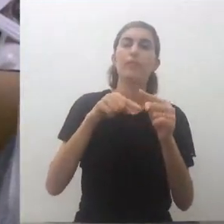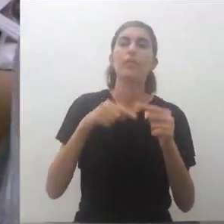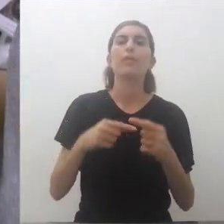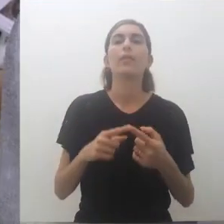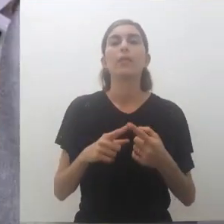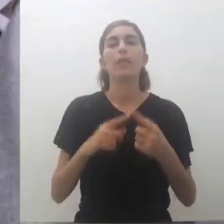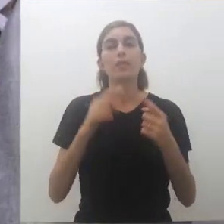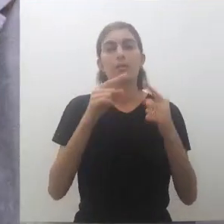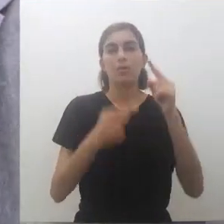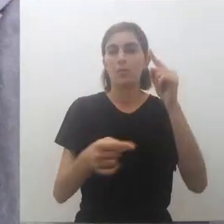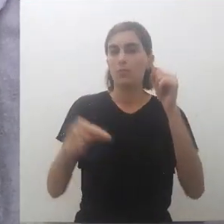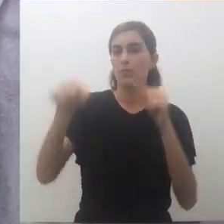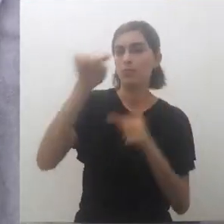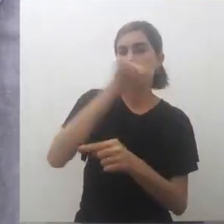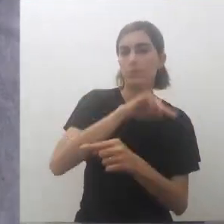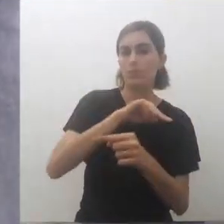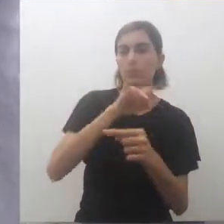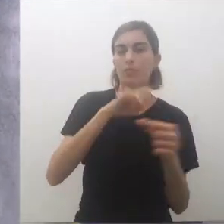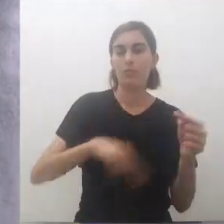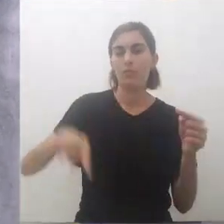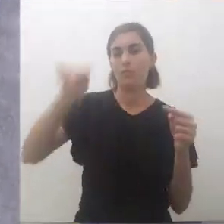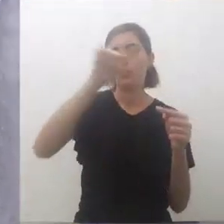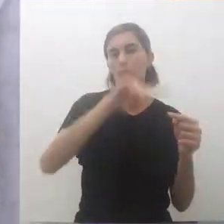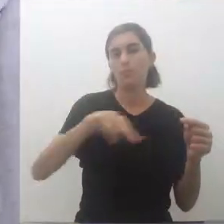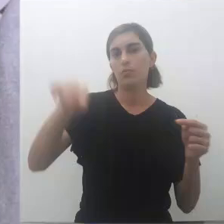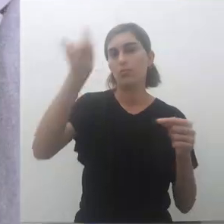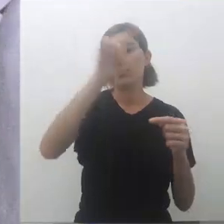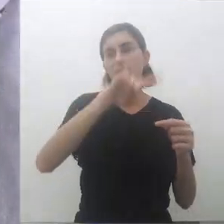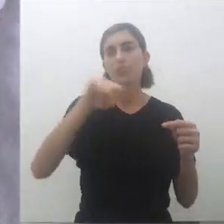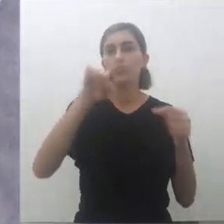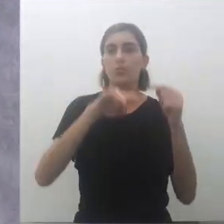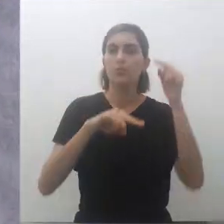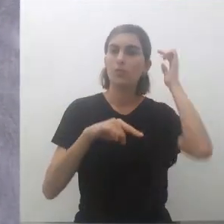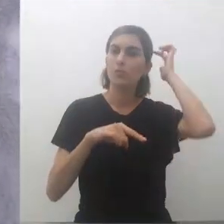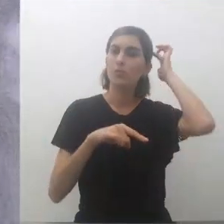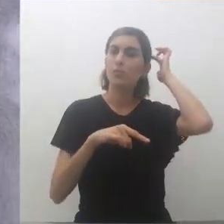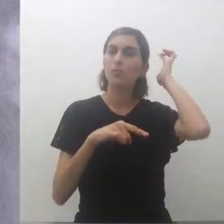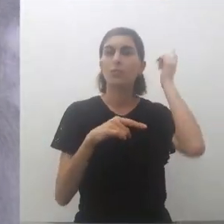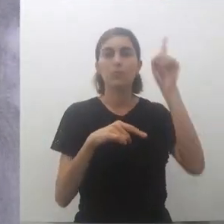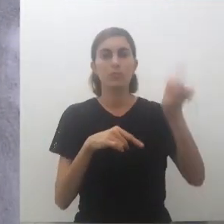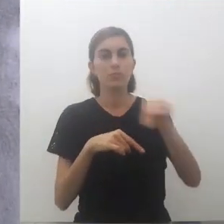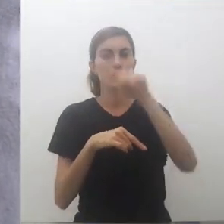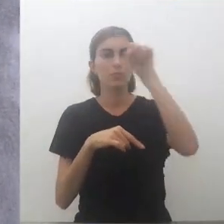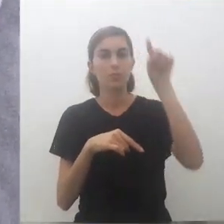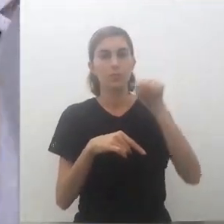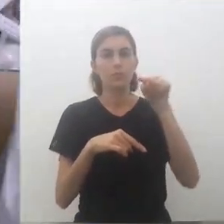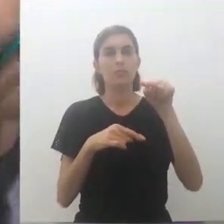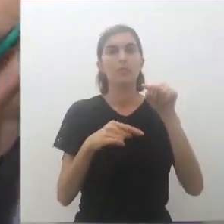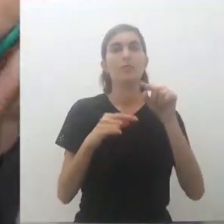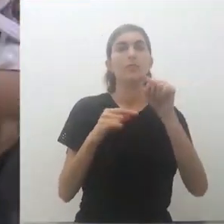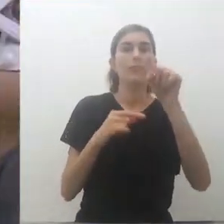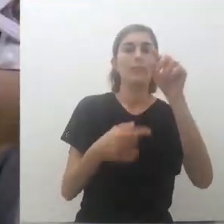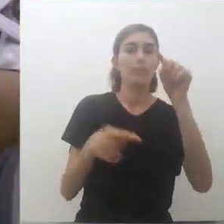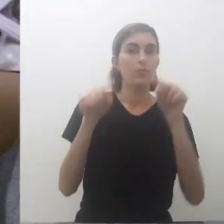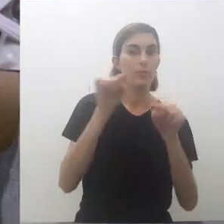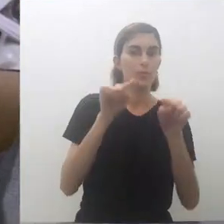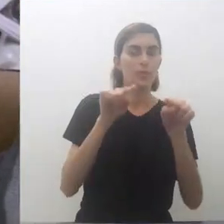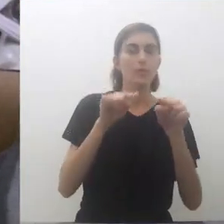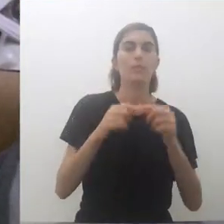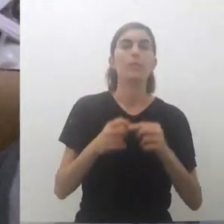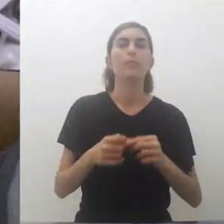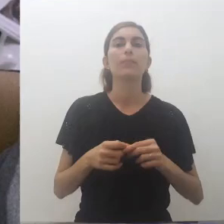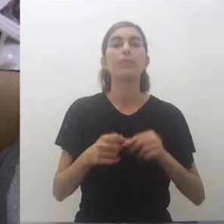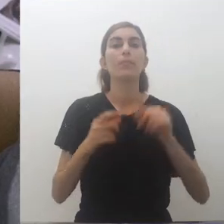eu inverto novamente, ela estaria aqui, o outro ponto dela,